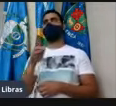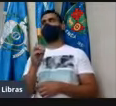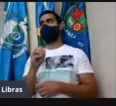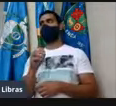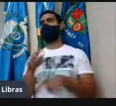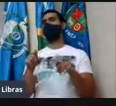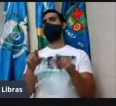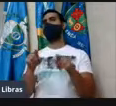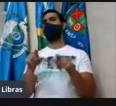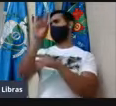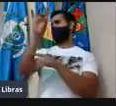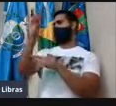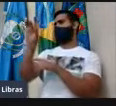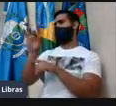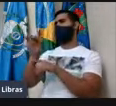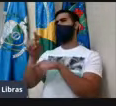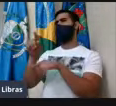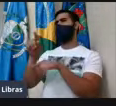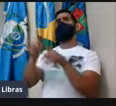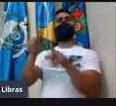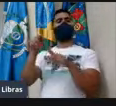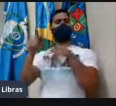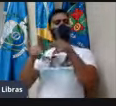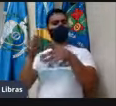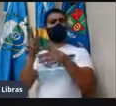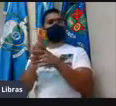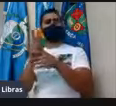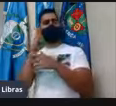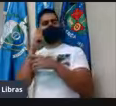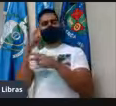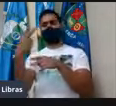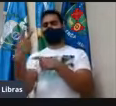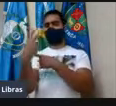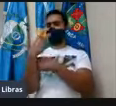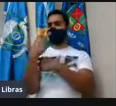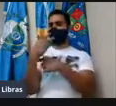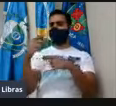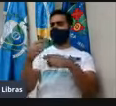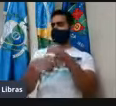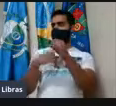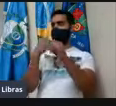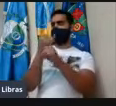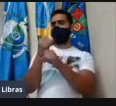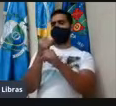aqui, e mais os cidadãos que estão acompanhando pela internet,